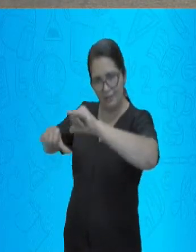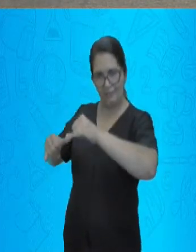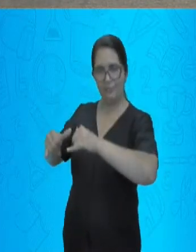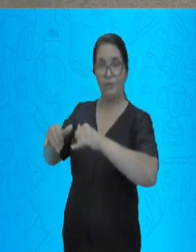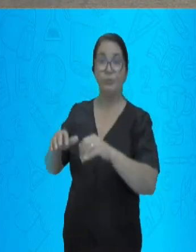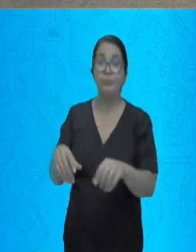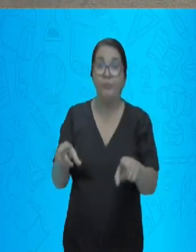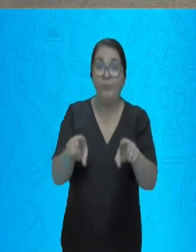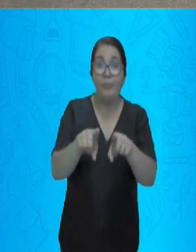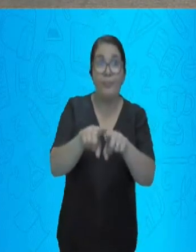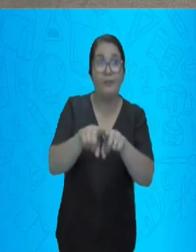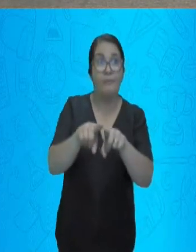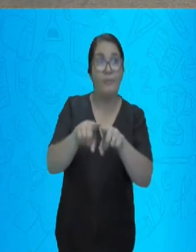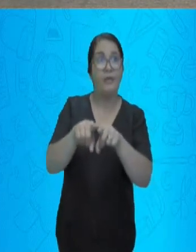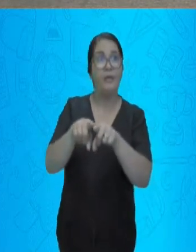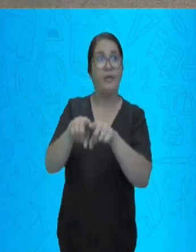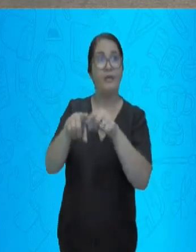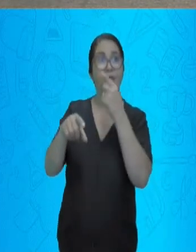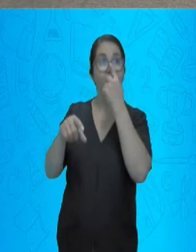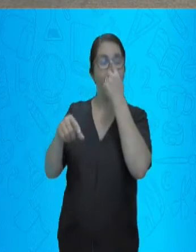Temos aqui